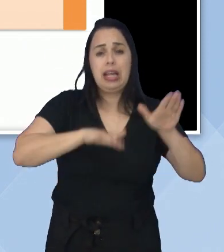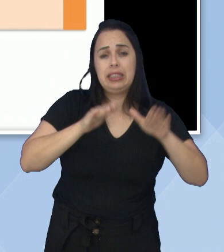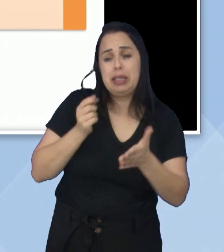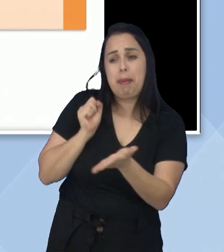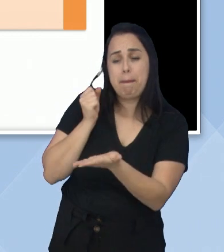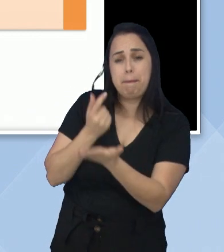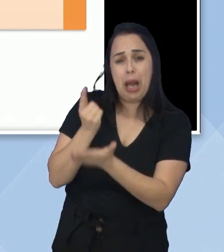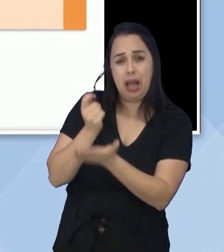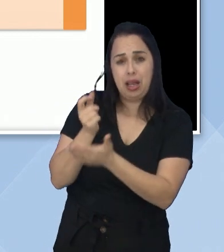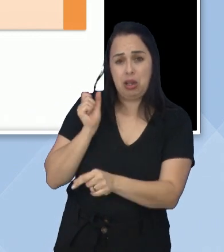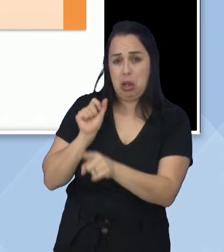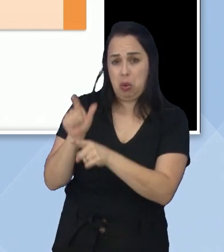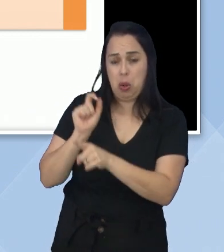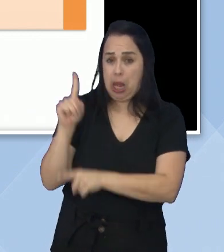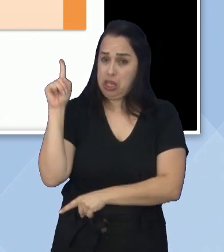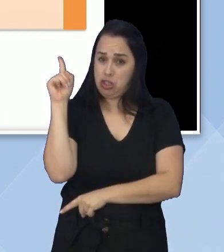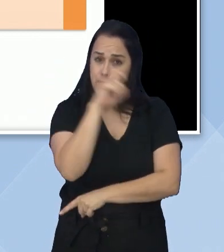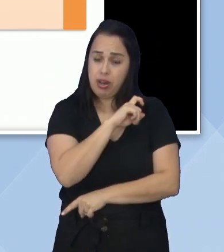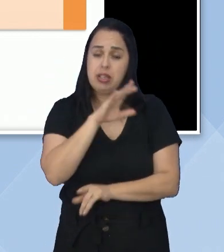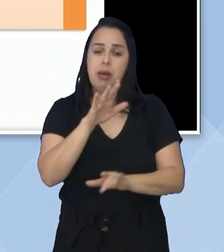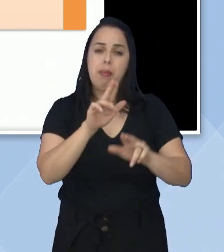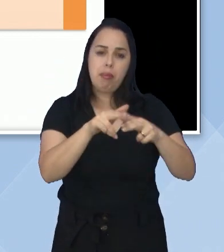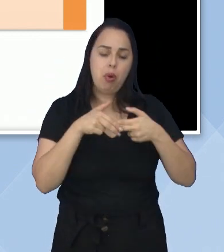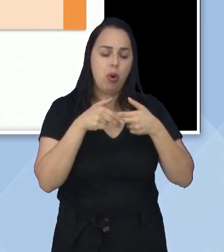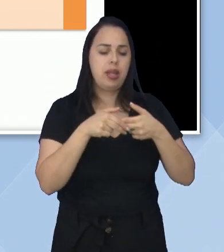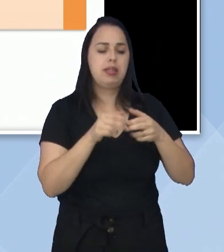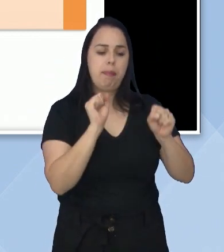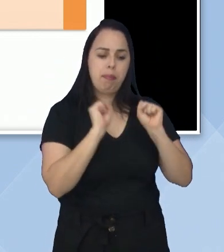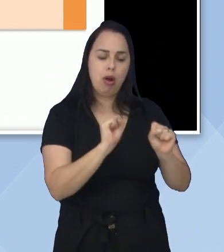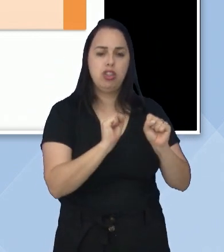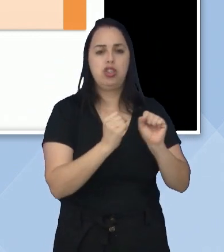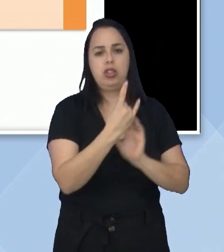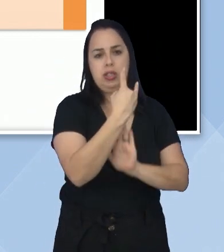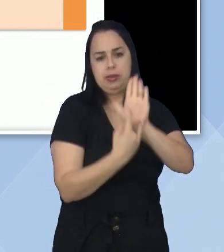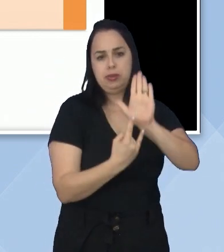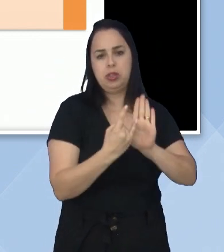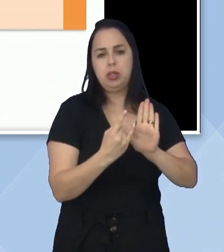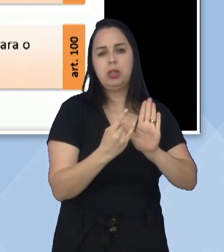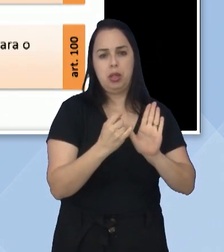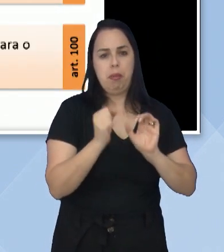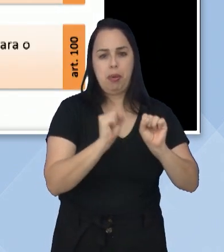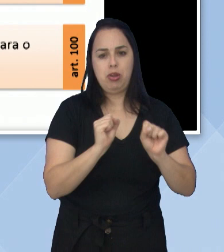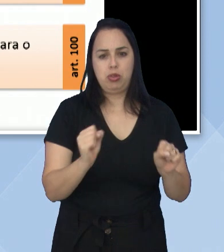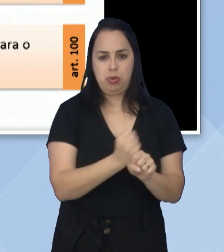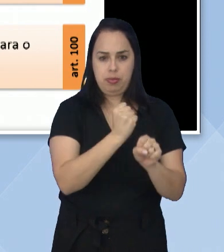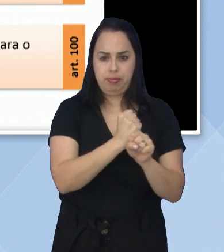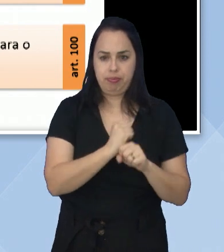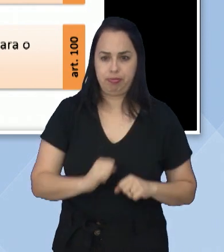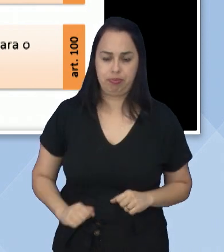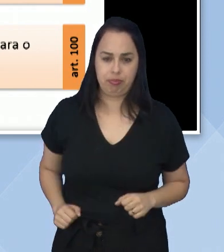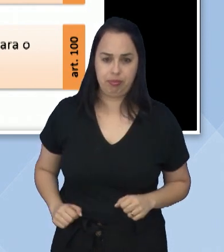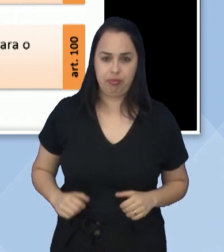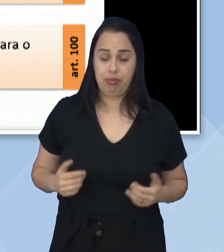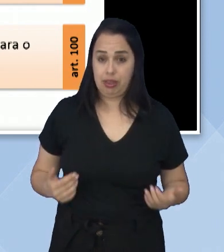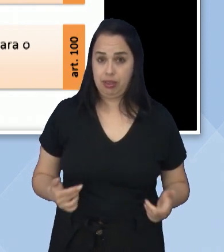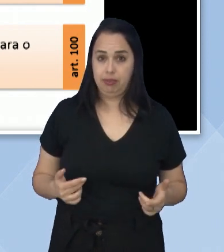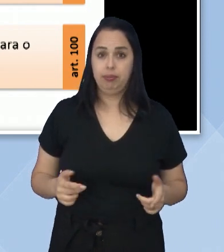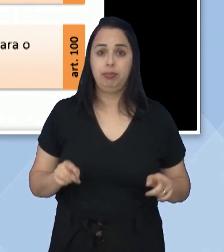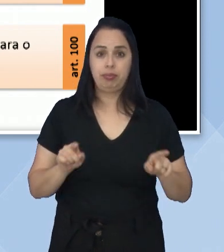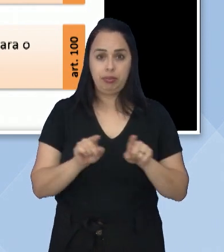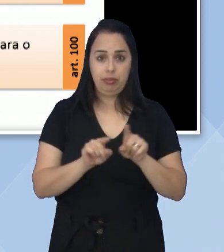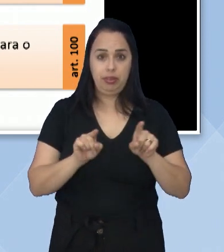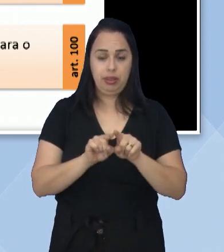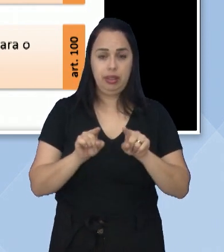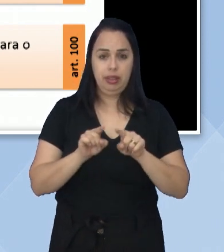e que tem todo uma situação de dificuldade então a ideia aí que a gente consiga trabalhar nesse aspecto em loteamento também